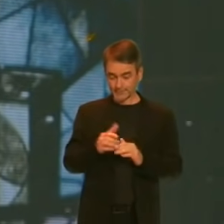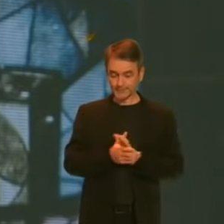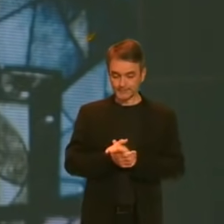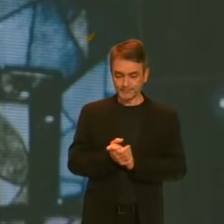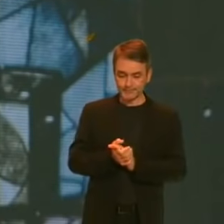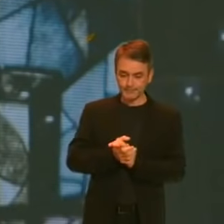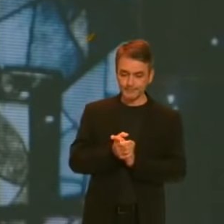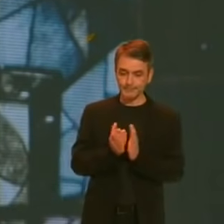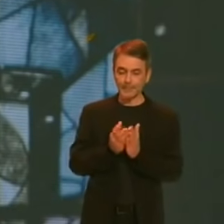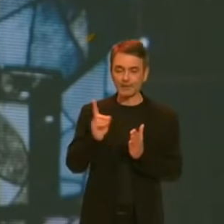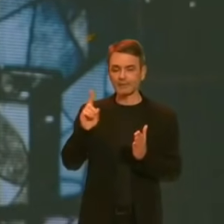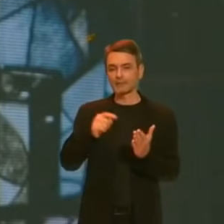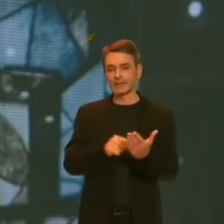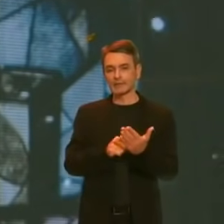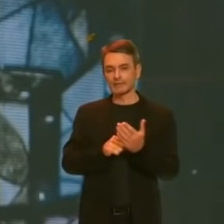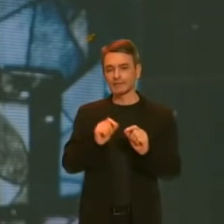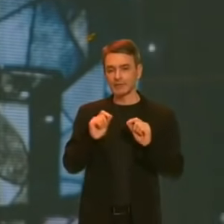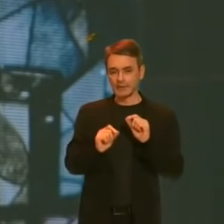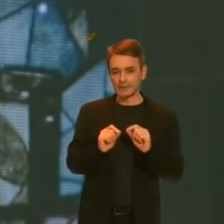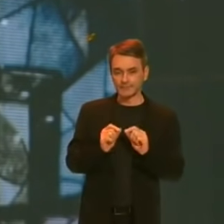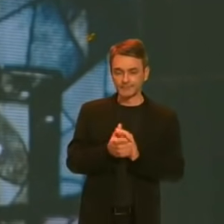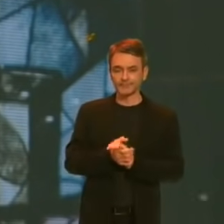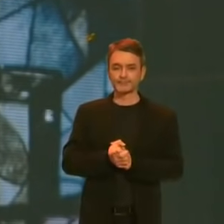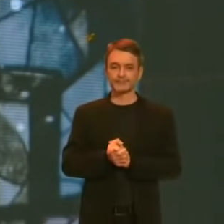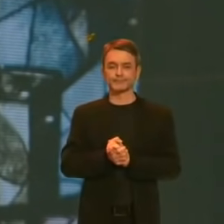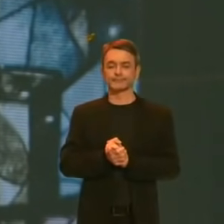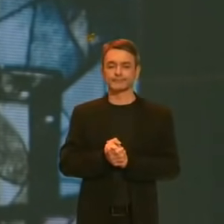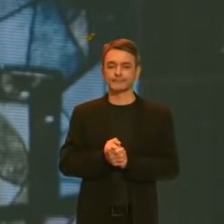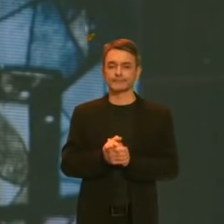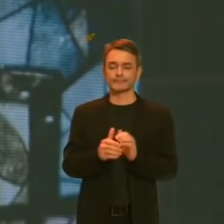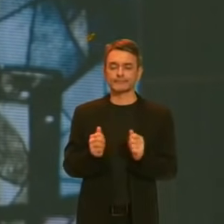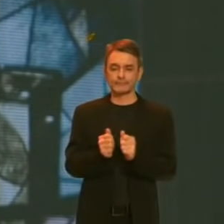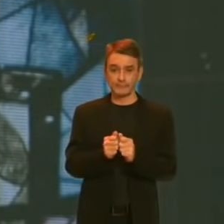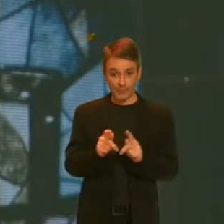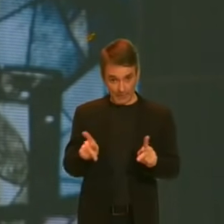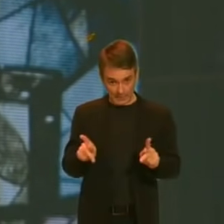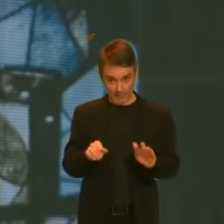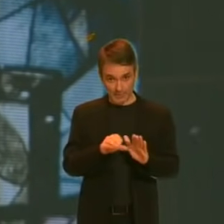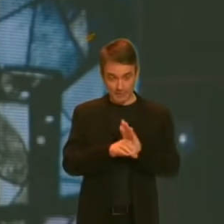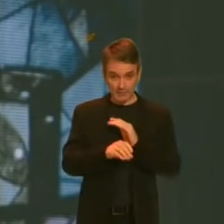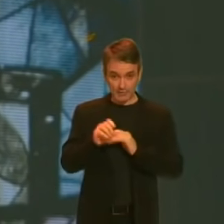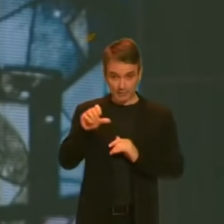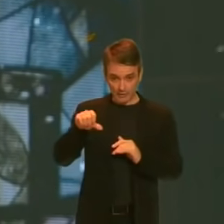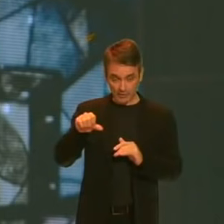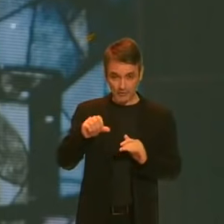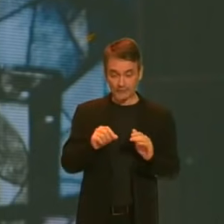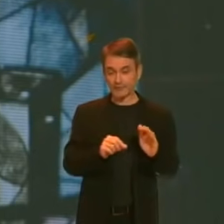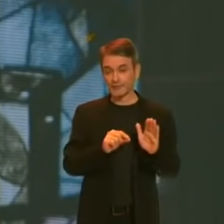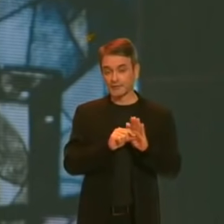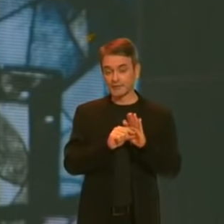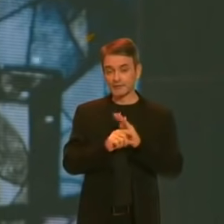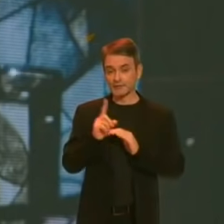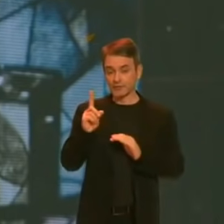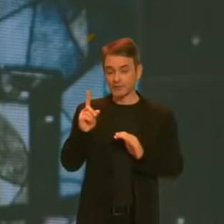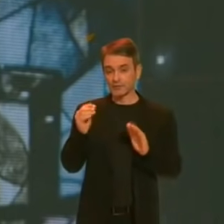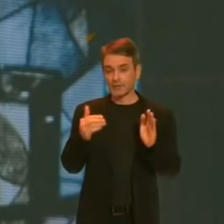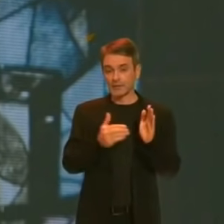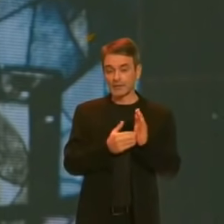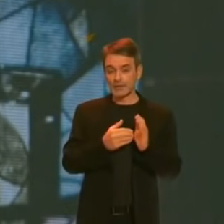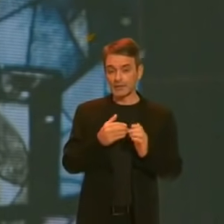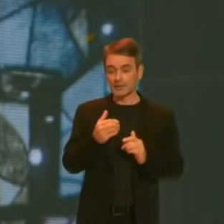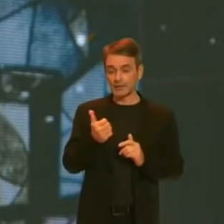onde a palavra do Senhor diz assim, Apocalipse 9, versículos de 1 a